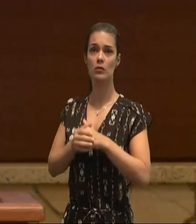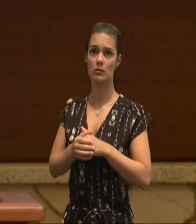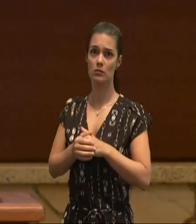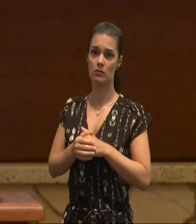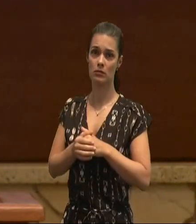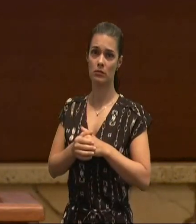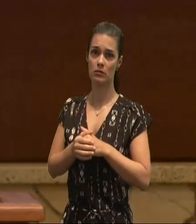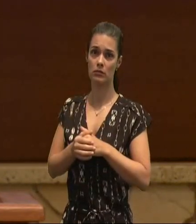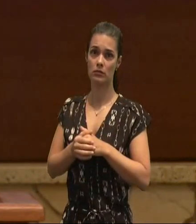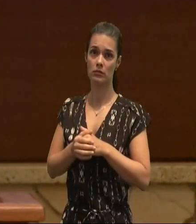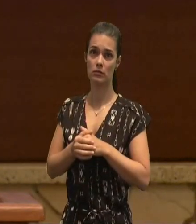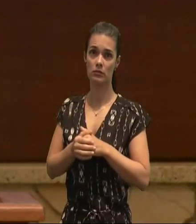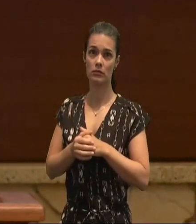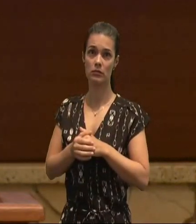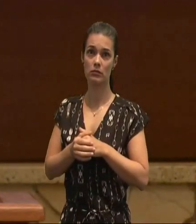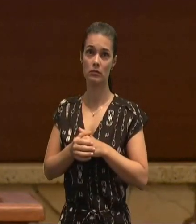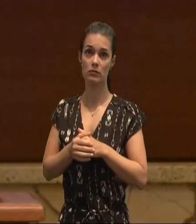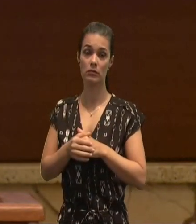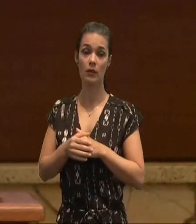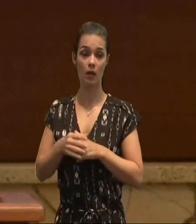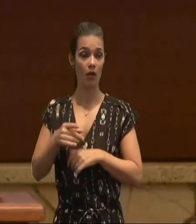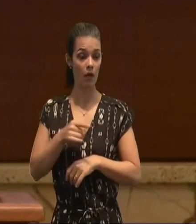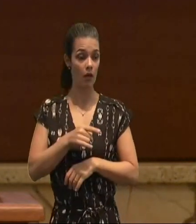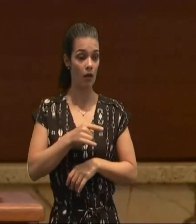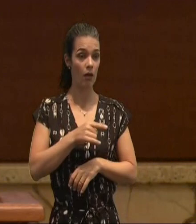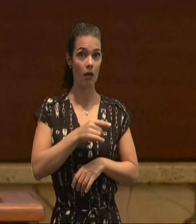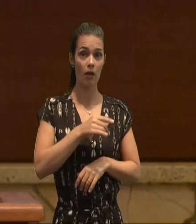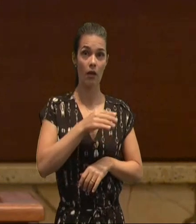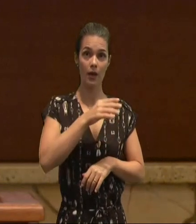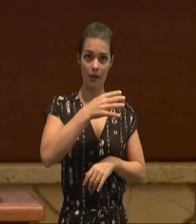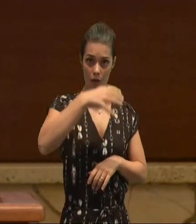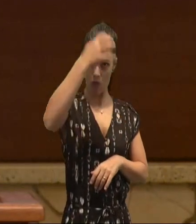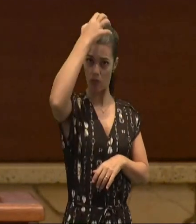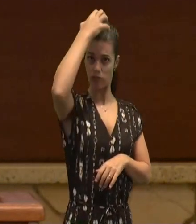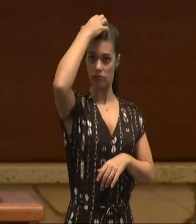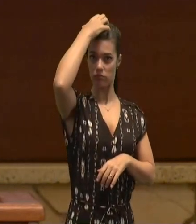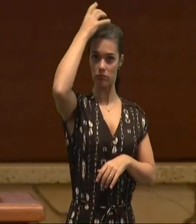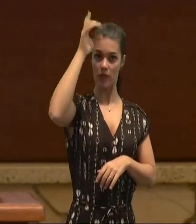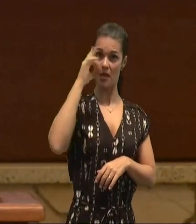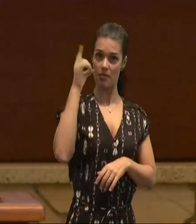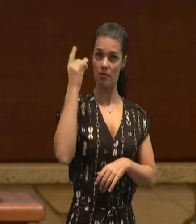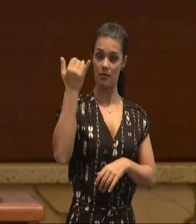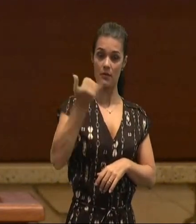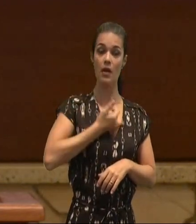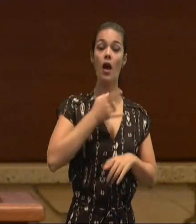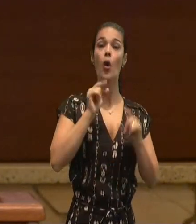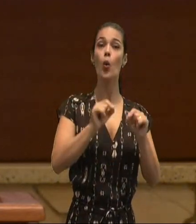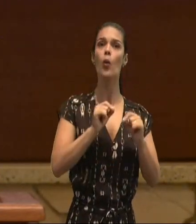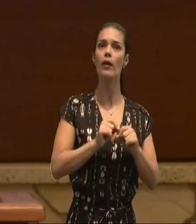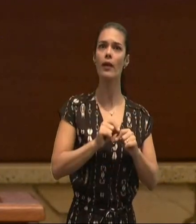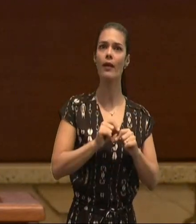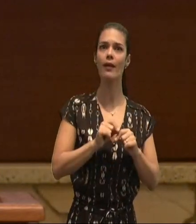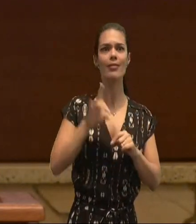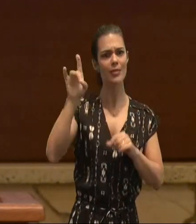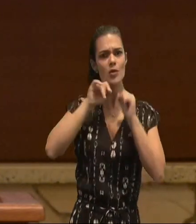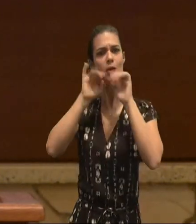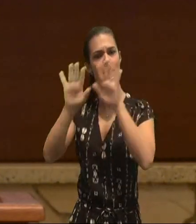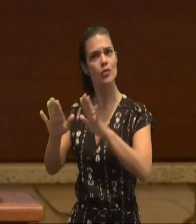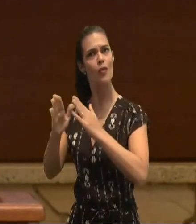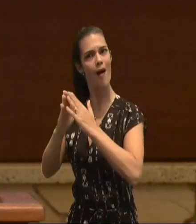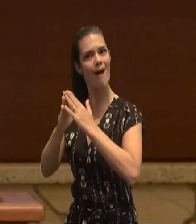dizendo, o Senhor abençoou de Obed-edom e tudo quanto tem, por amor da arca de Deus.